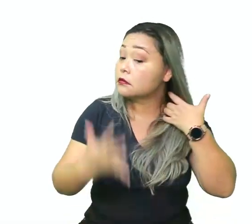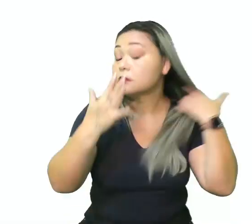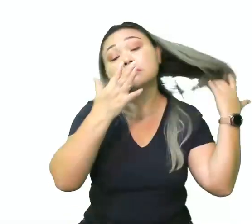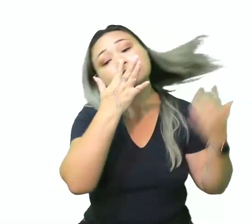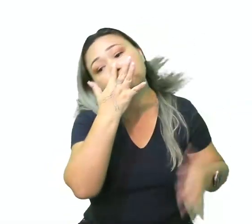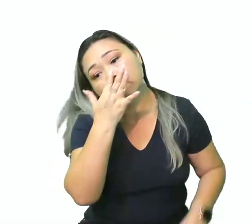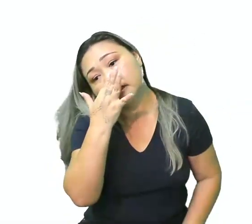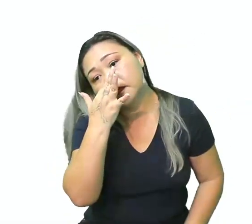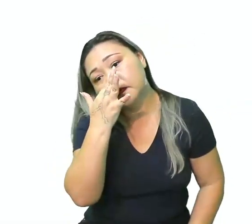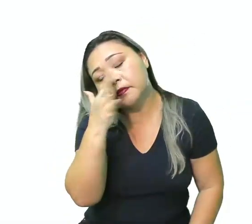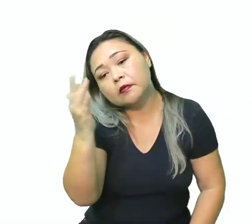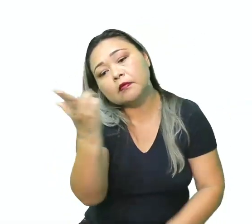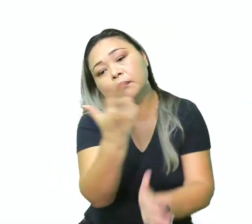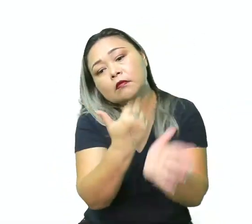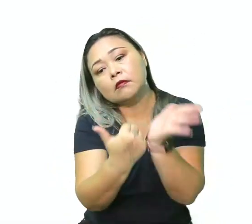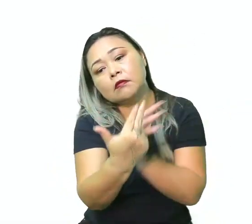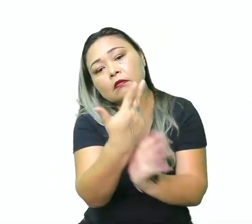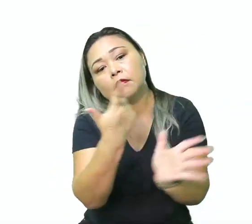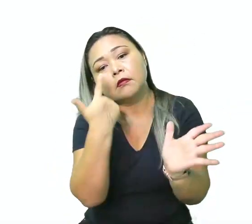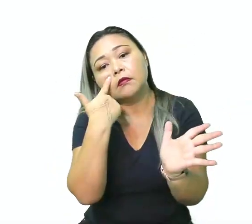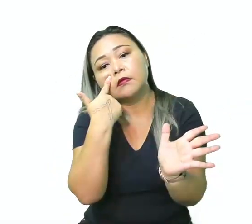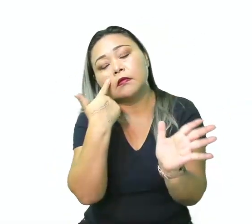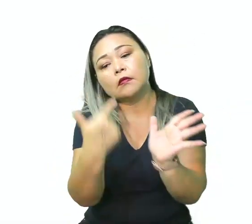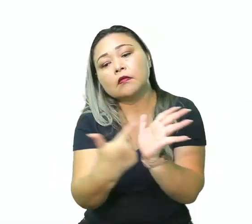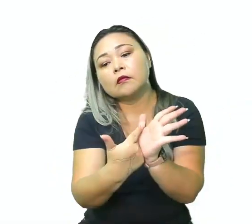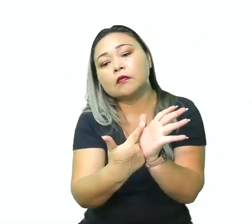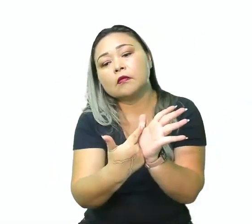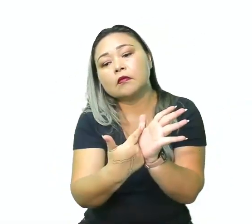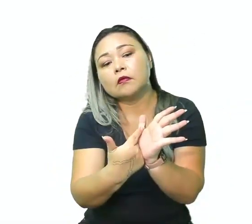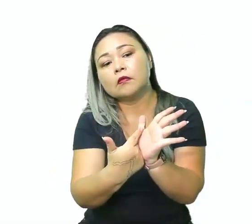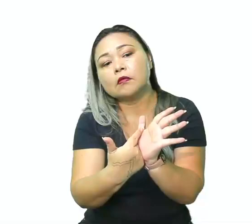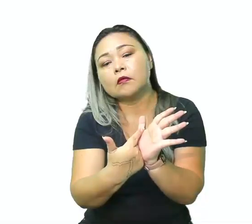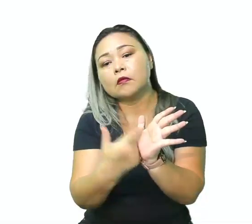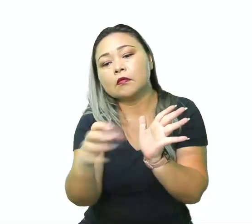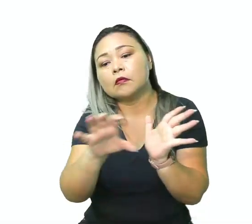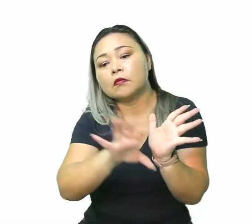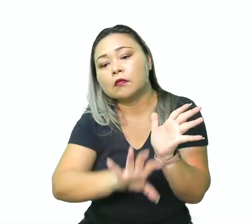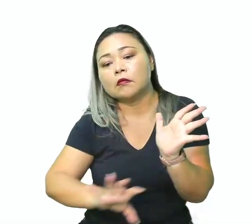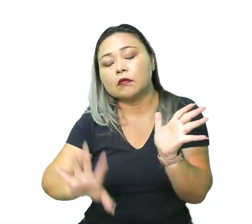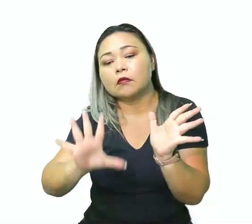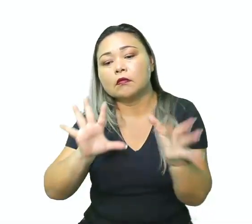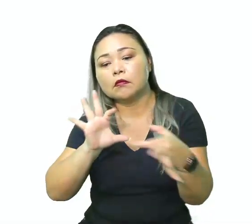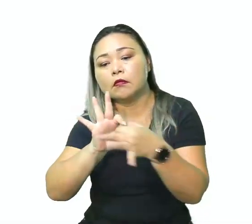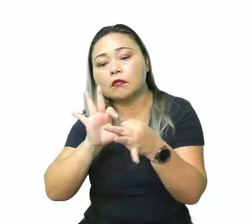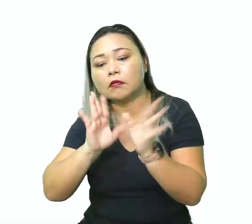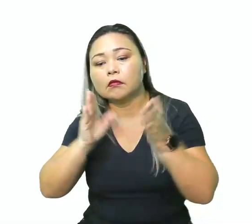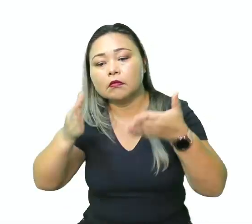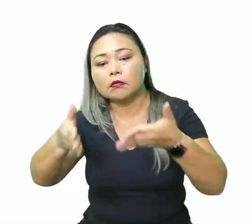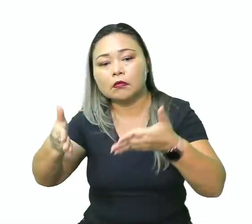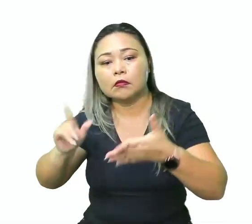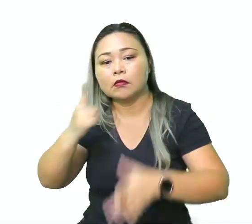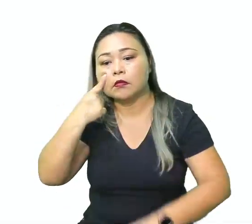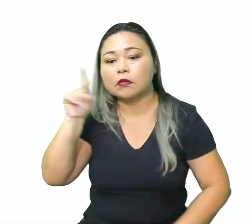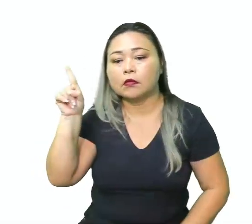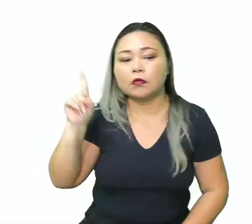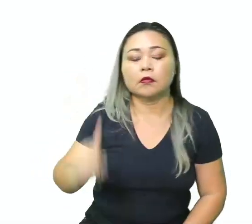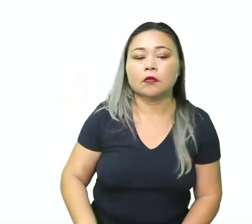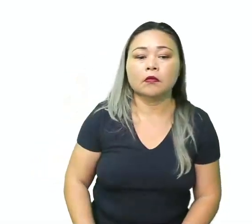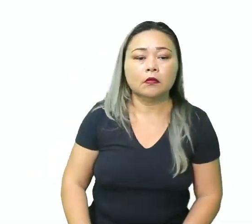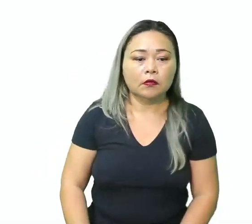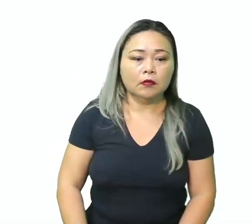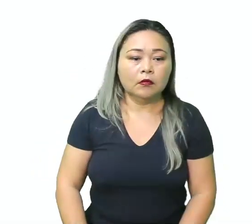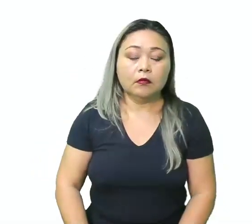Observe a figura abaixo e dê a definição de órgãos e as suas respectivas funções. Vamos